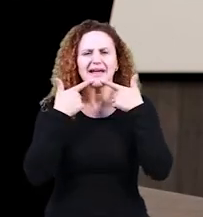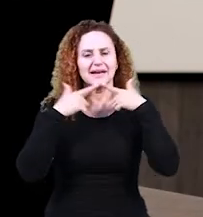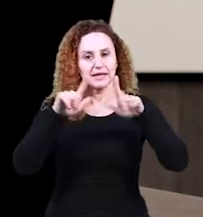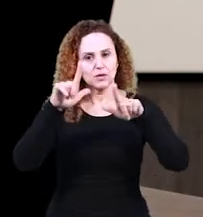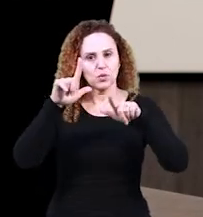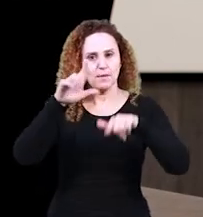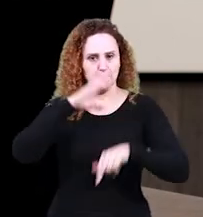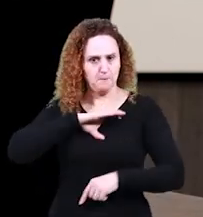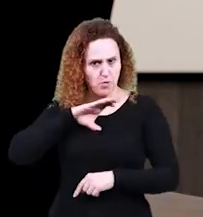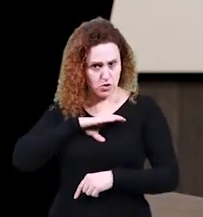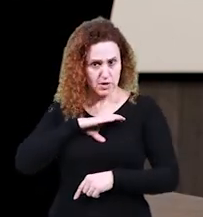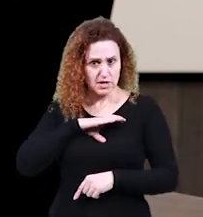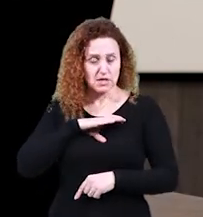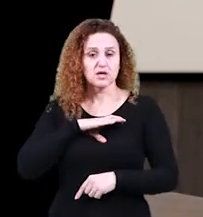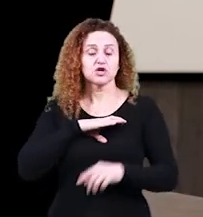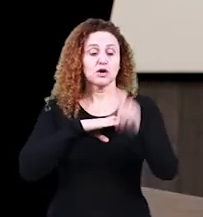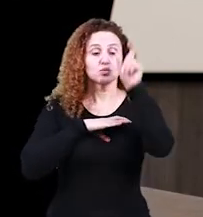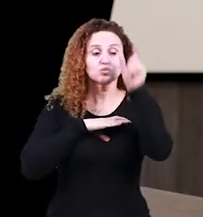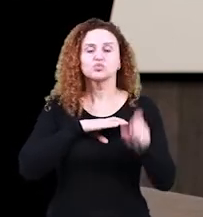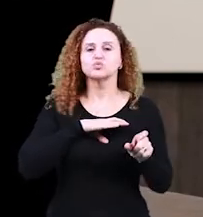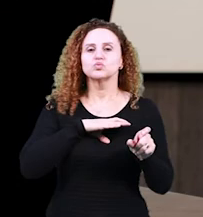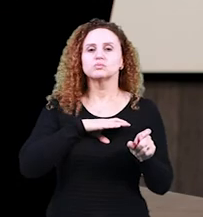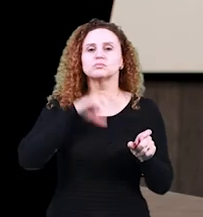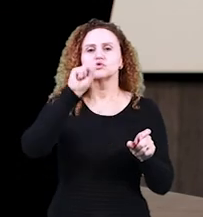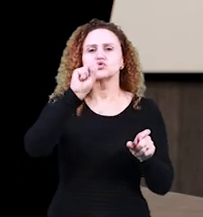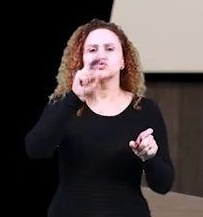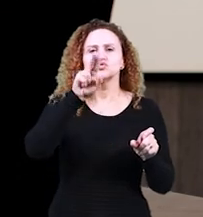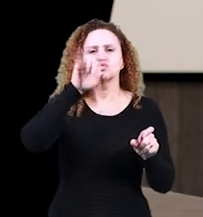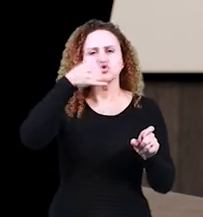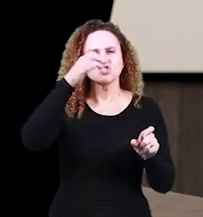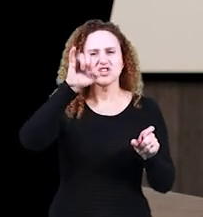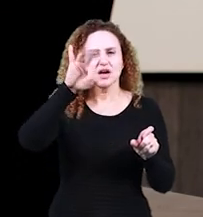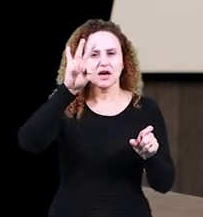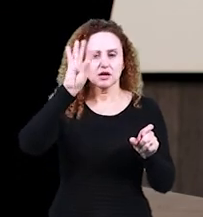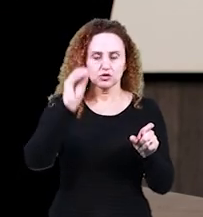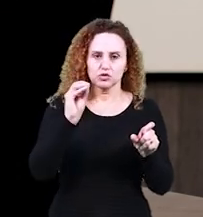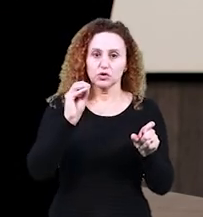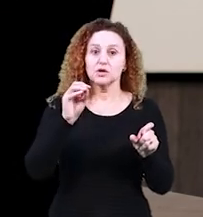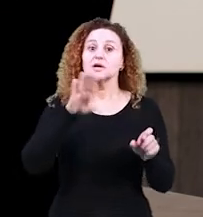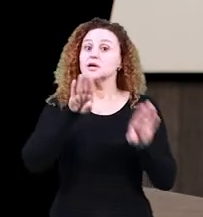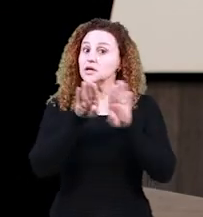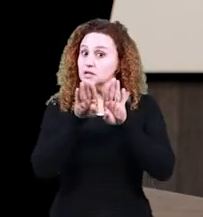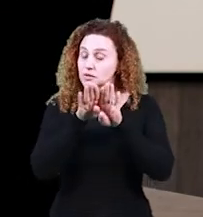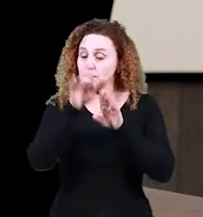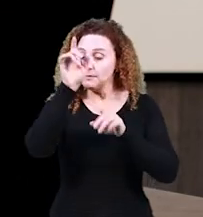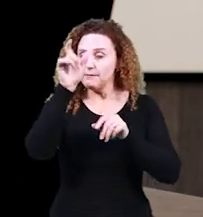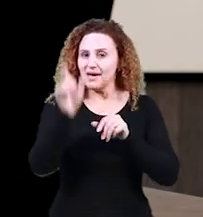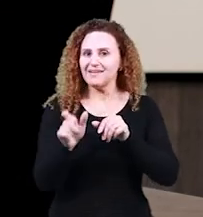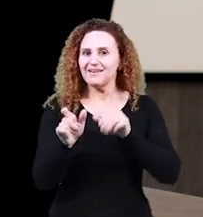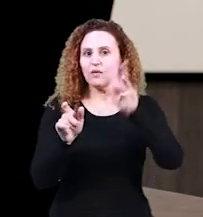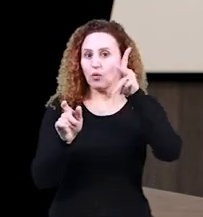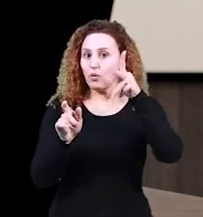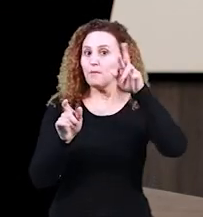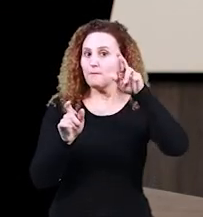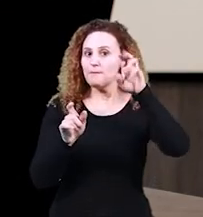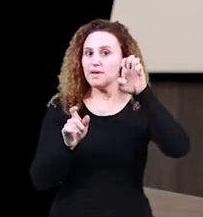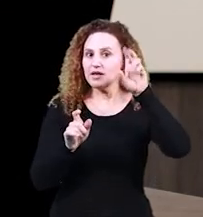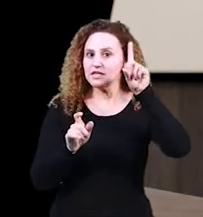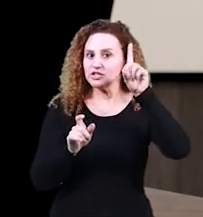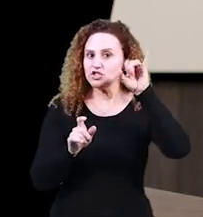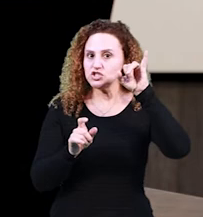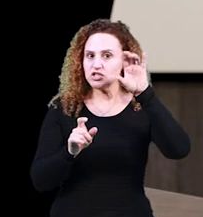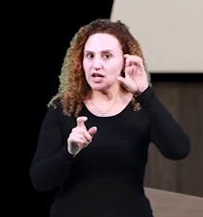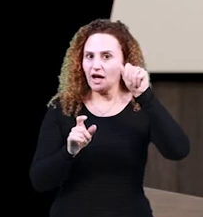portuguesa é sujeito predicado então segundo ele a gente já traz já traria já teria internalizada essa regra da